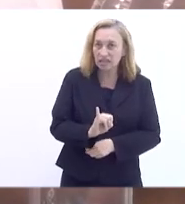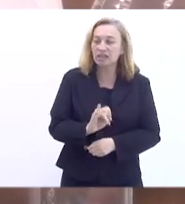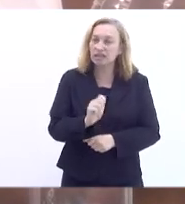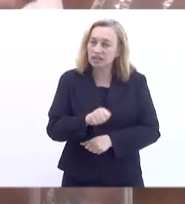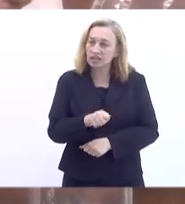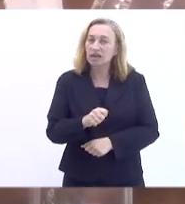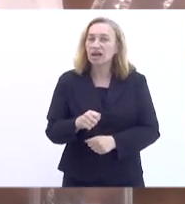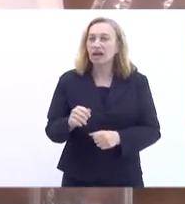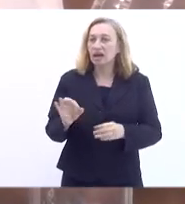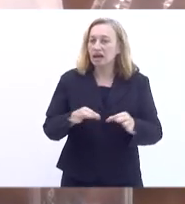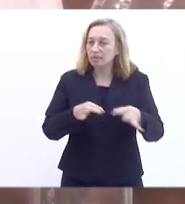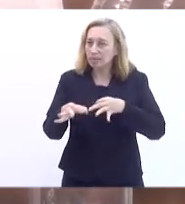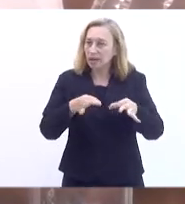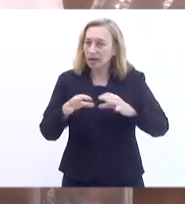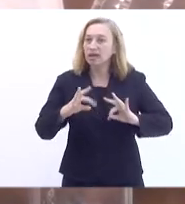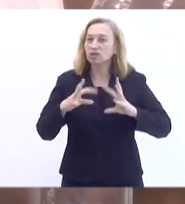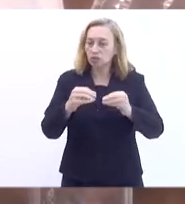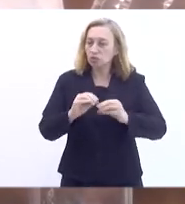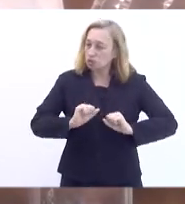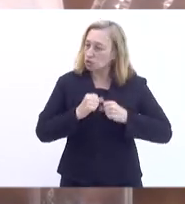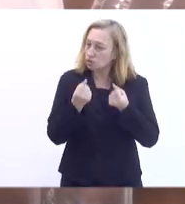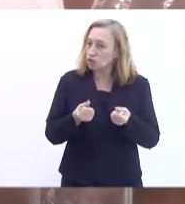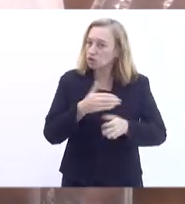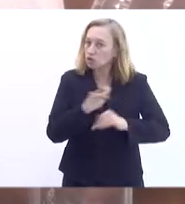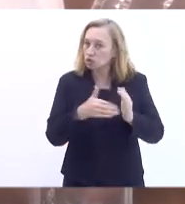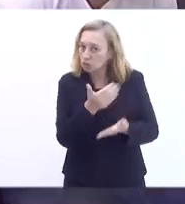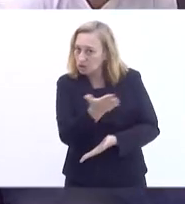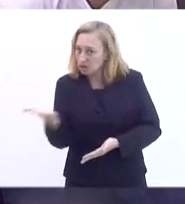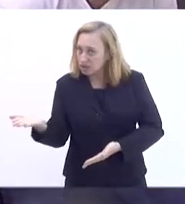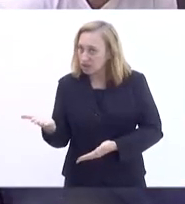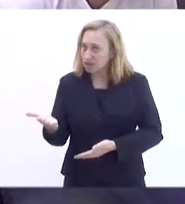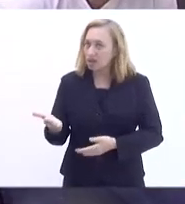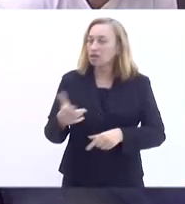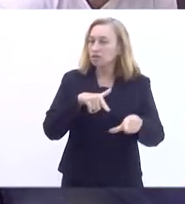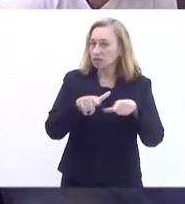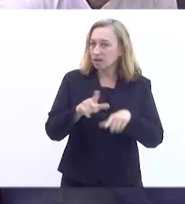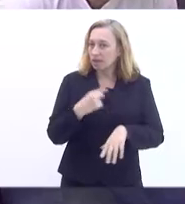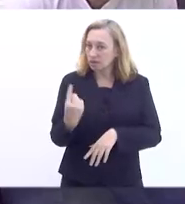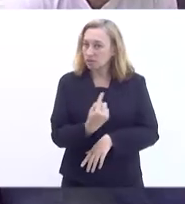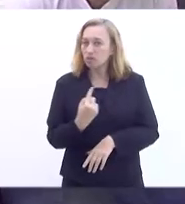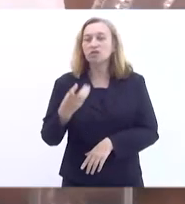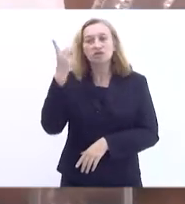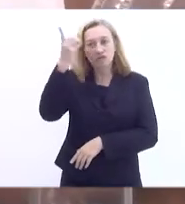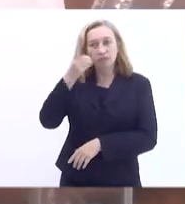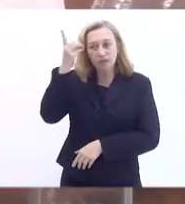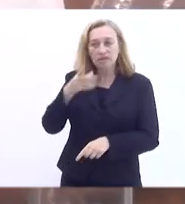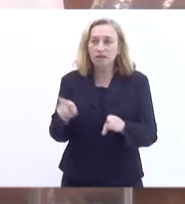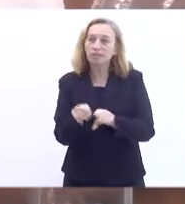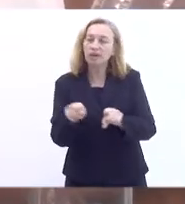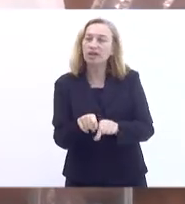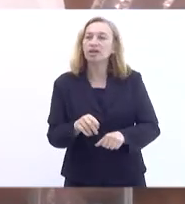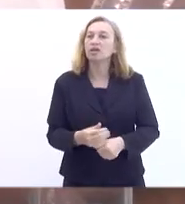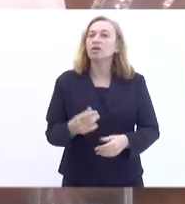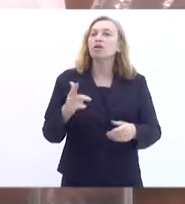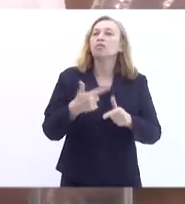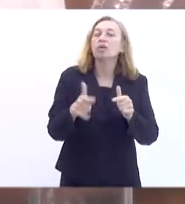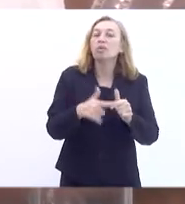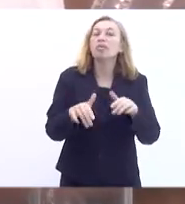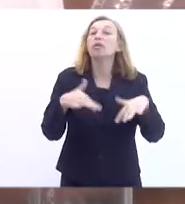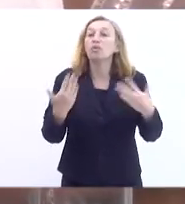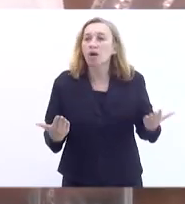vez o esforço de todos os presentes aqui que os frutos do nosso trabalho também além dos deputados o que acontece qual nós